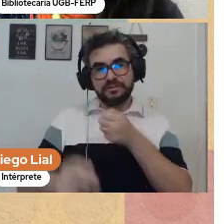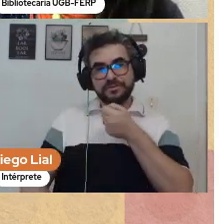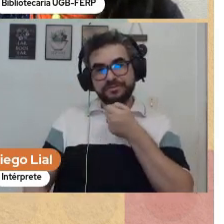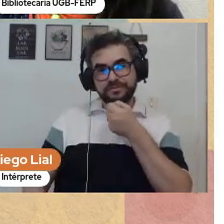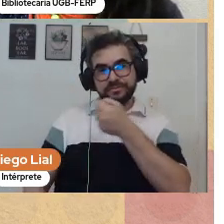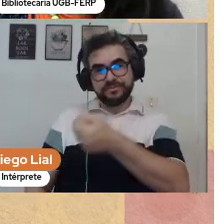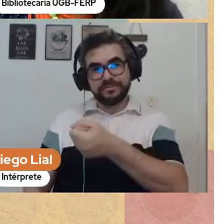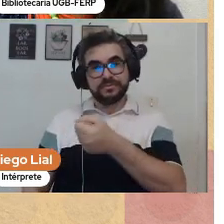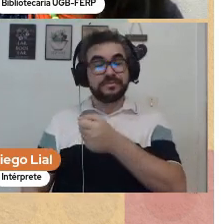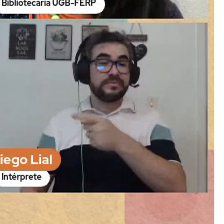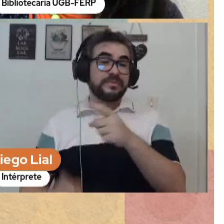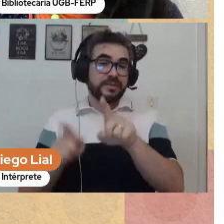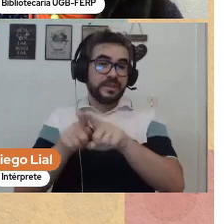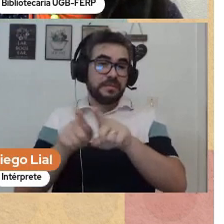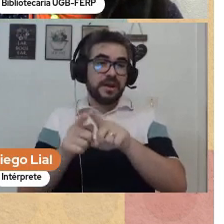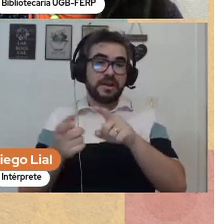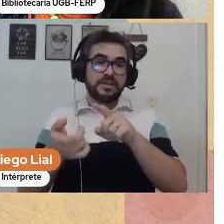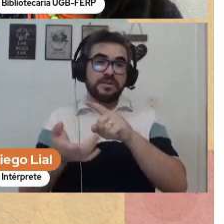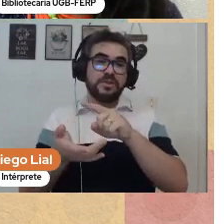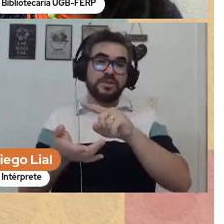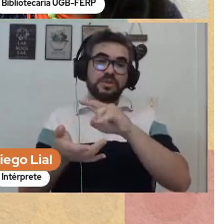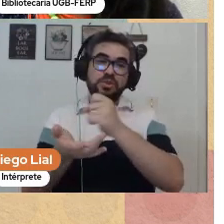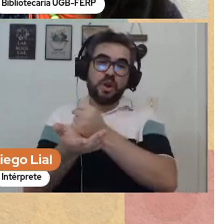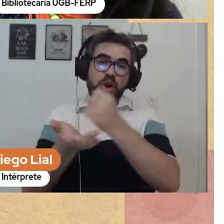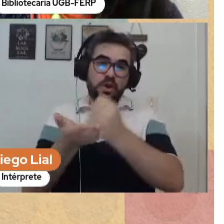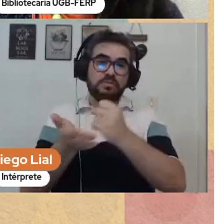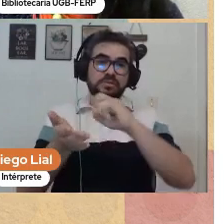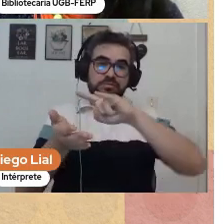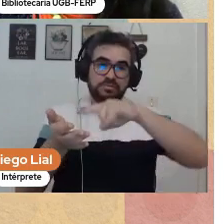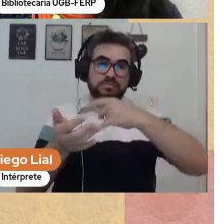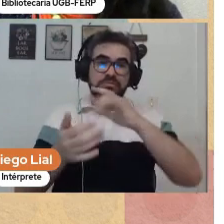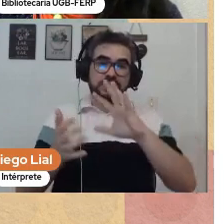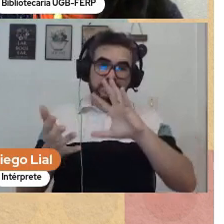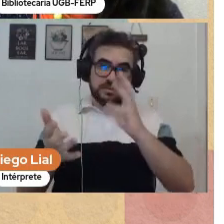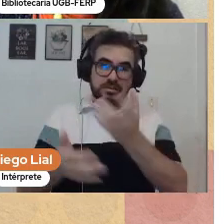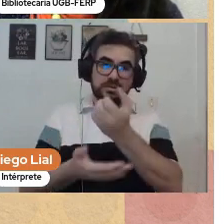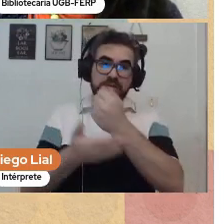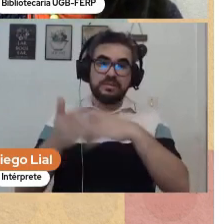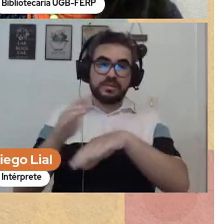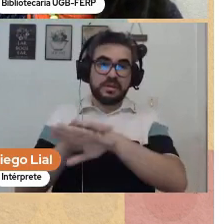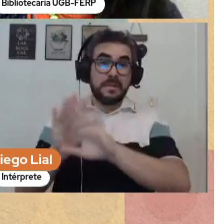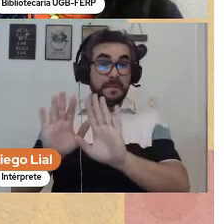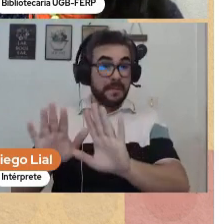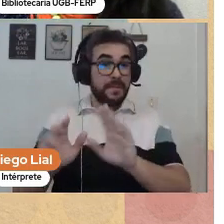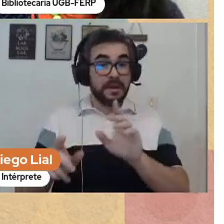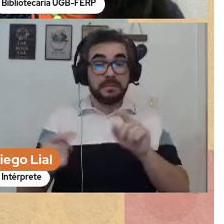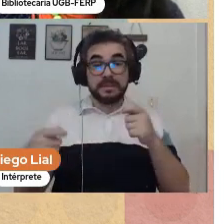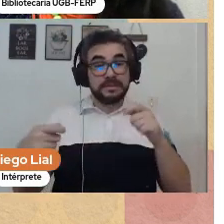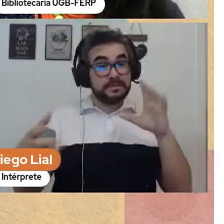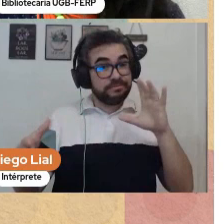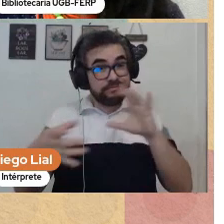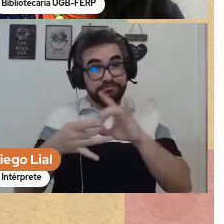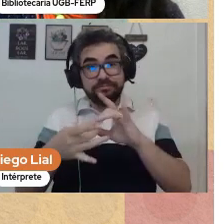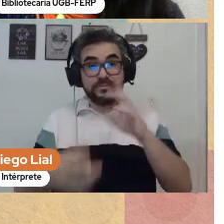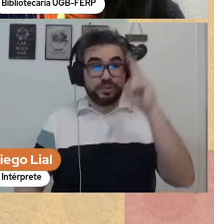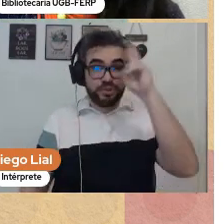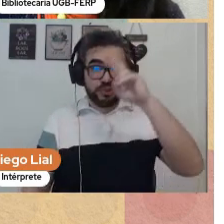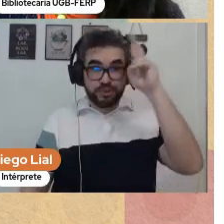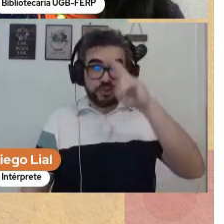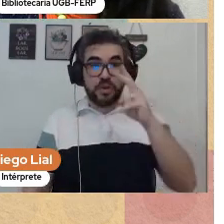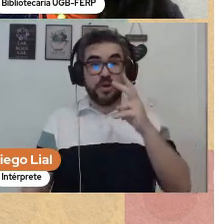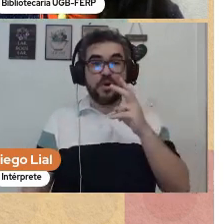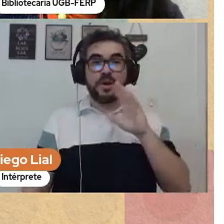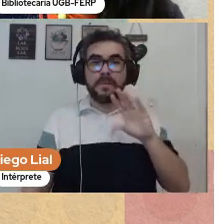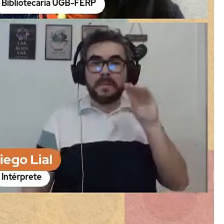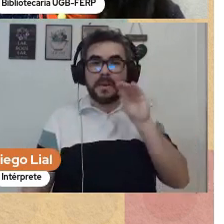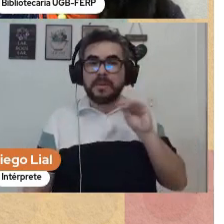estiverem dialogando, não estiverem atrelados a um projeto de história oral. Então, um documento sonoro como entrevista, ele